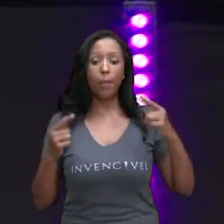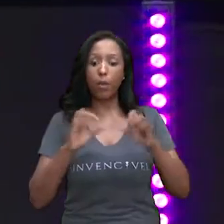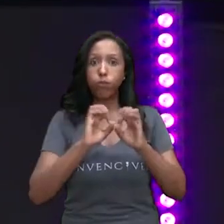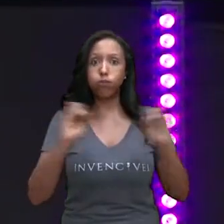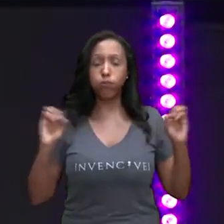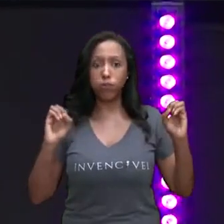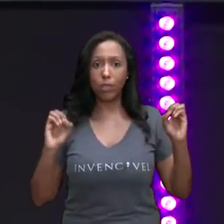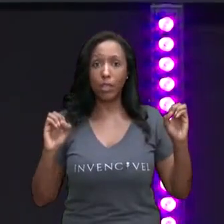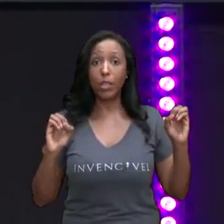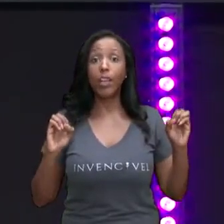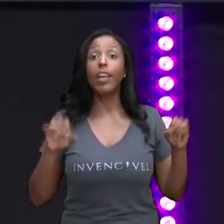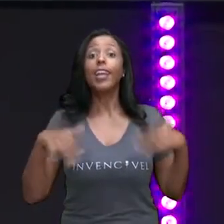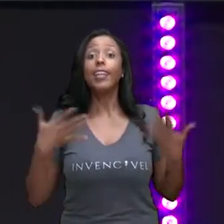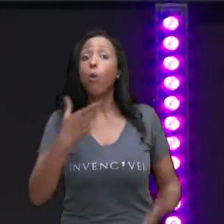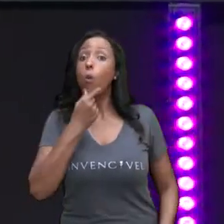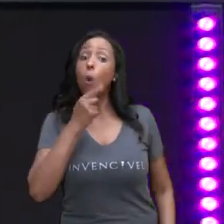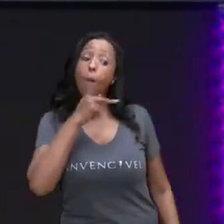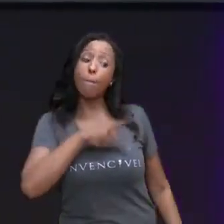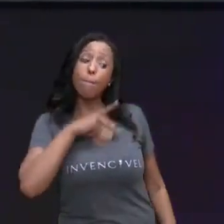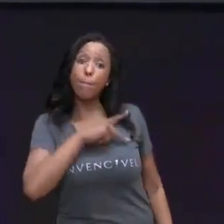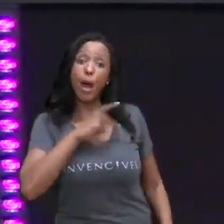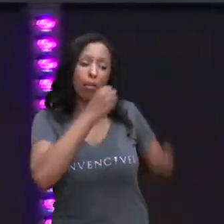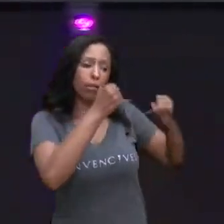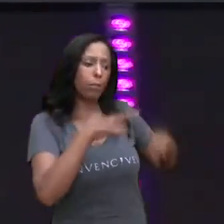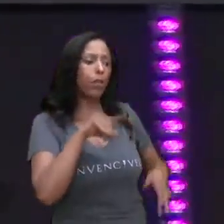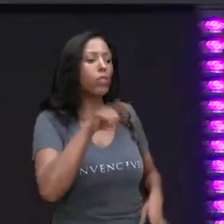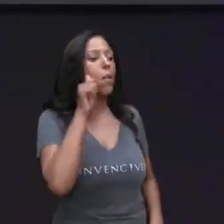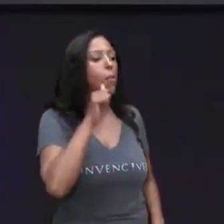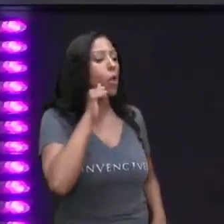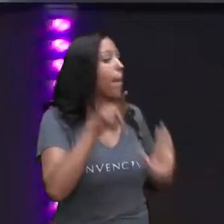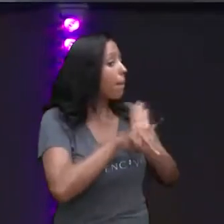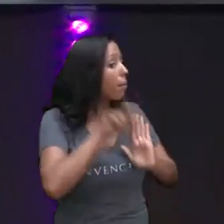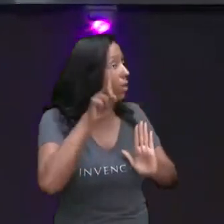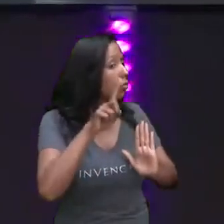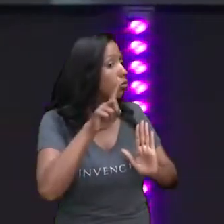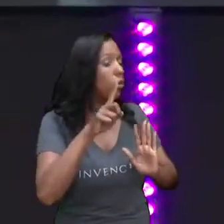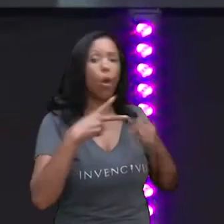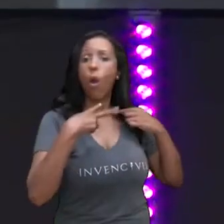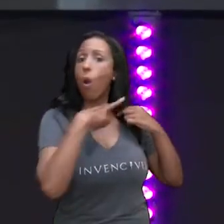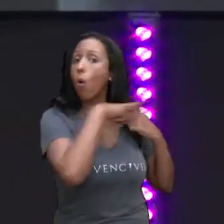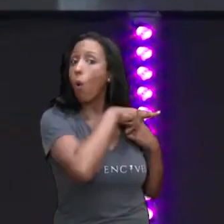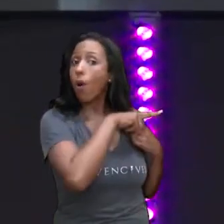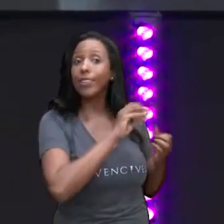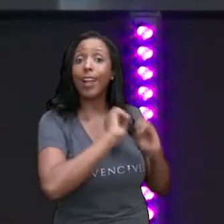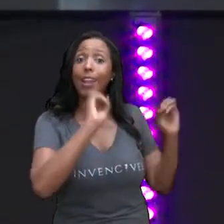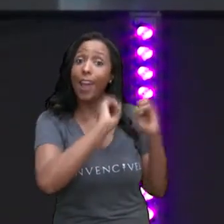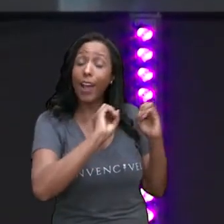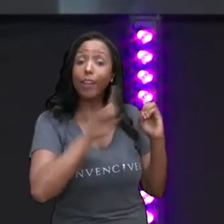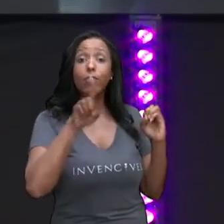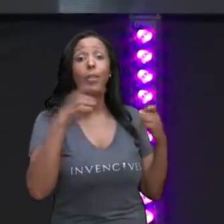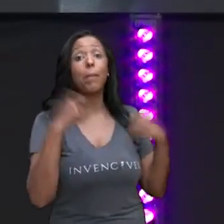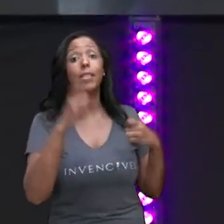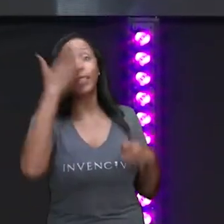raspando a cabeça, a outra não. É uma questão pontual, cultural, momentânea. Se você não lê o contexto,